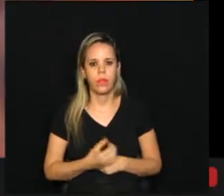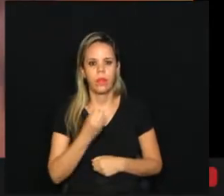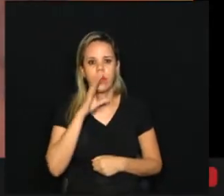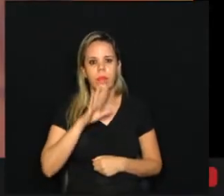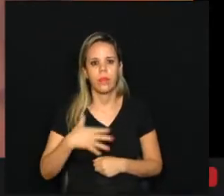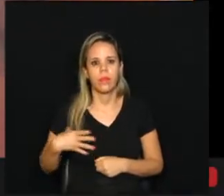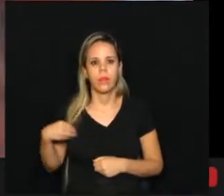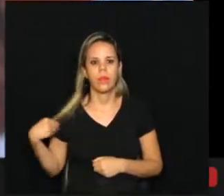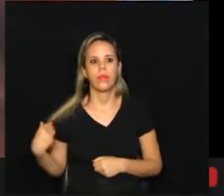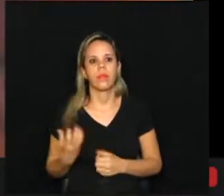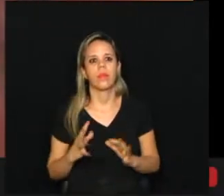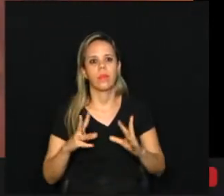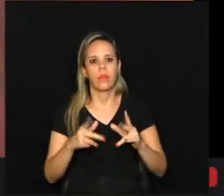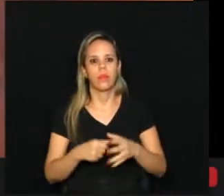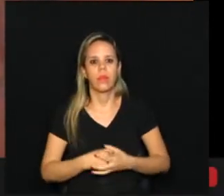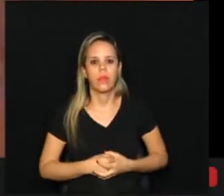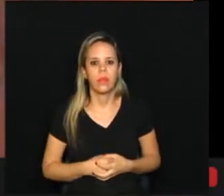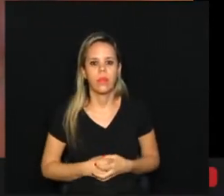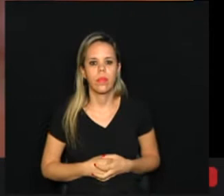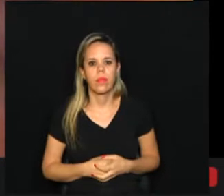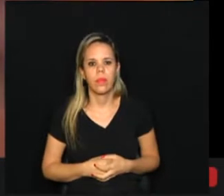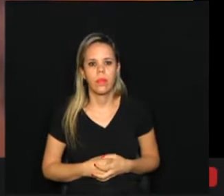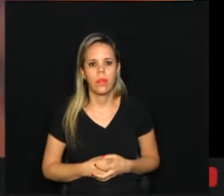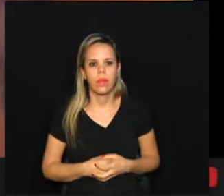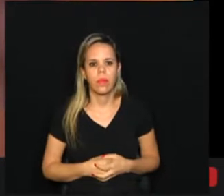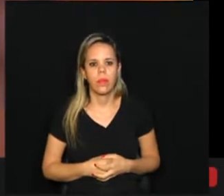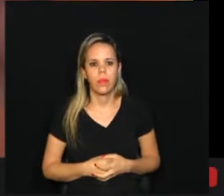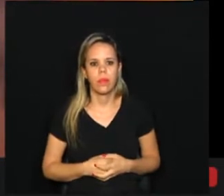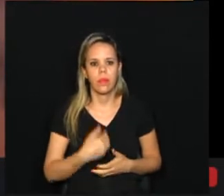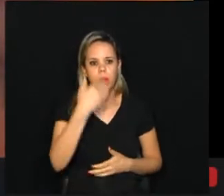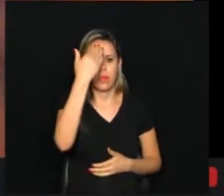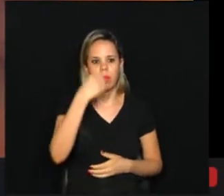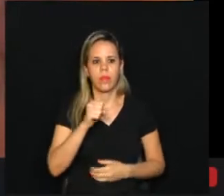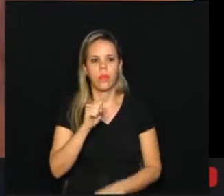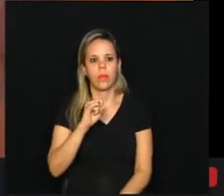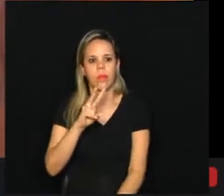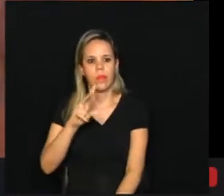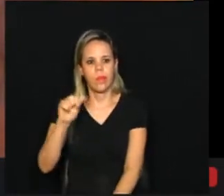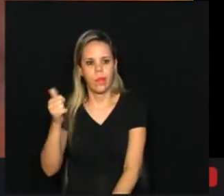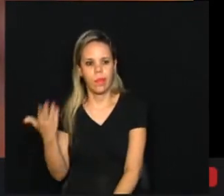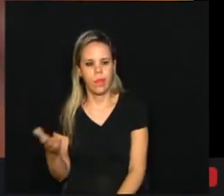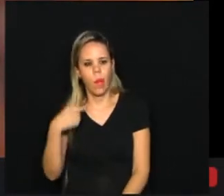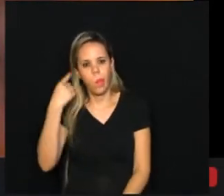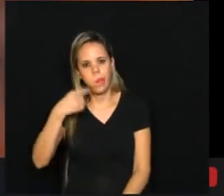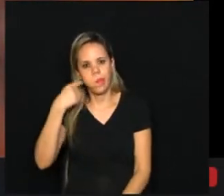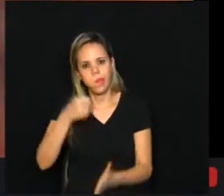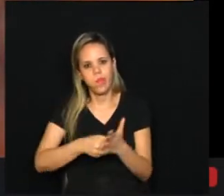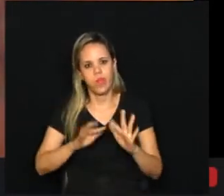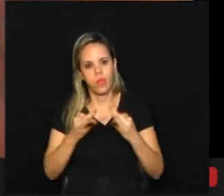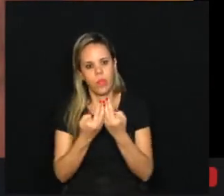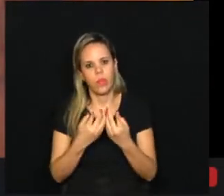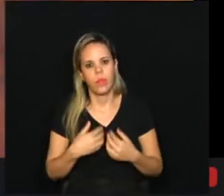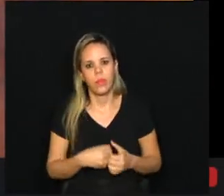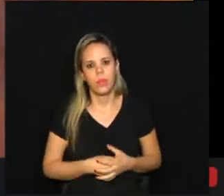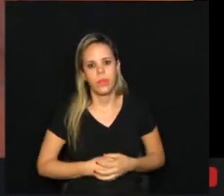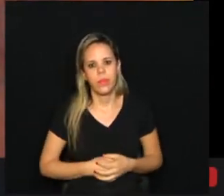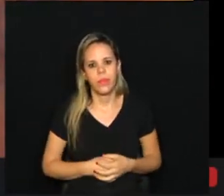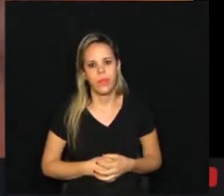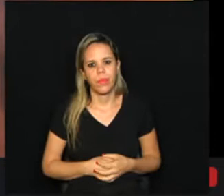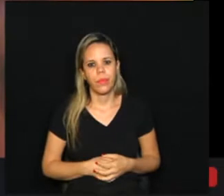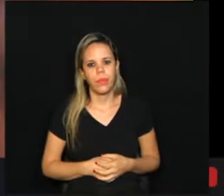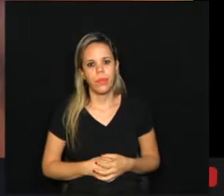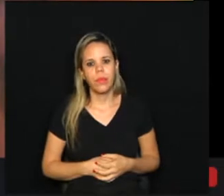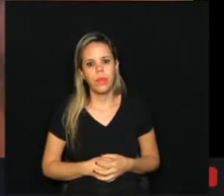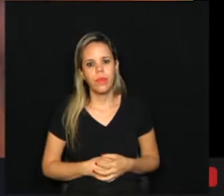a todos, todas e todes. Sou Silvia Pellegrino, advogada do caso, sou advogada da família. e